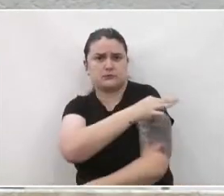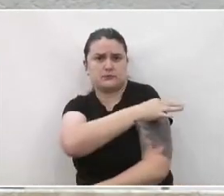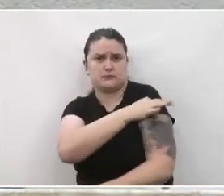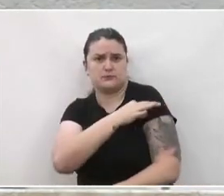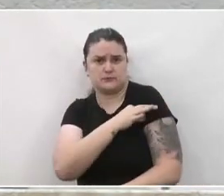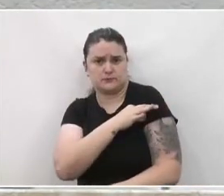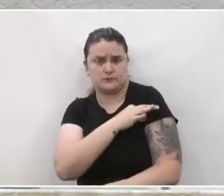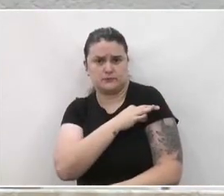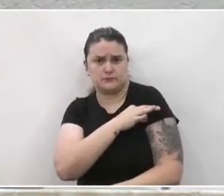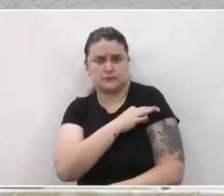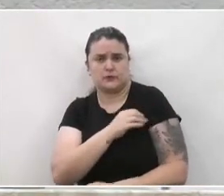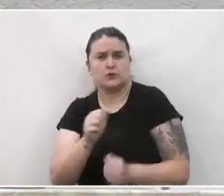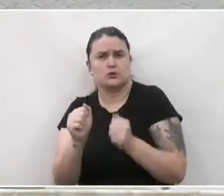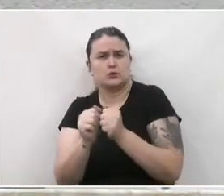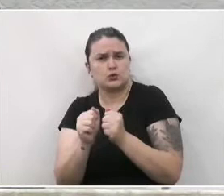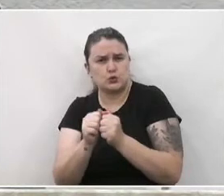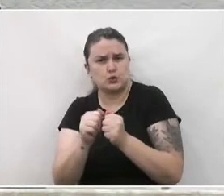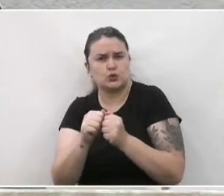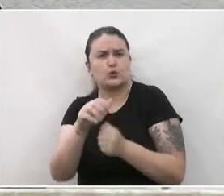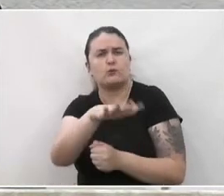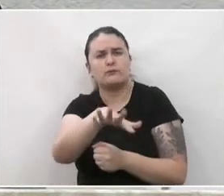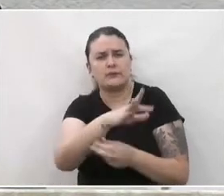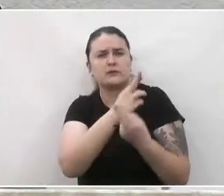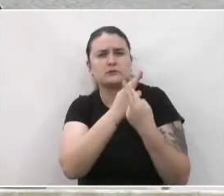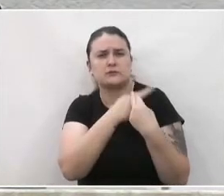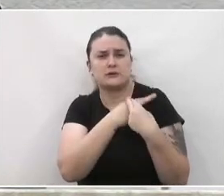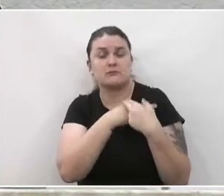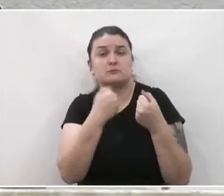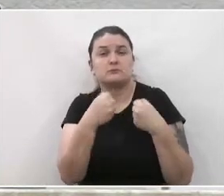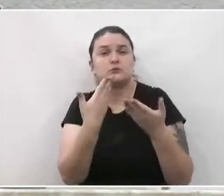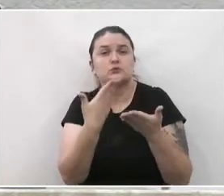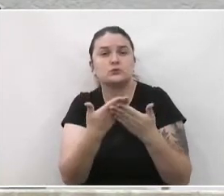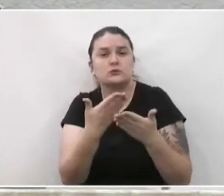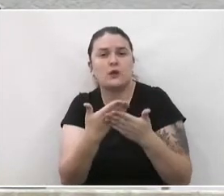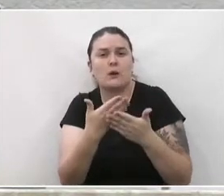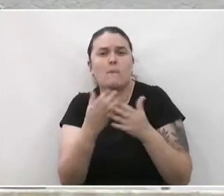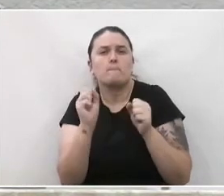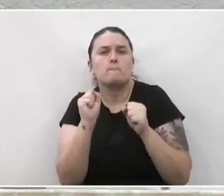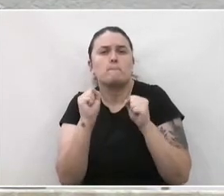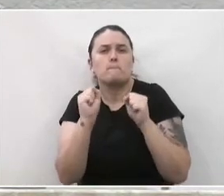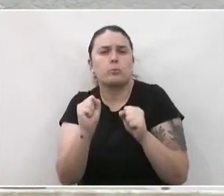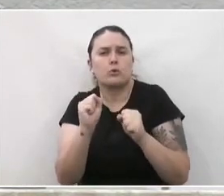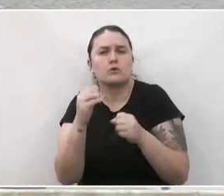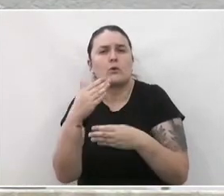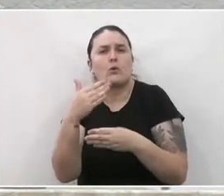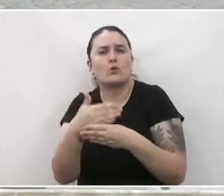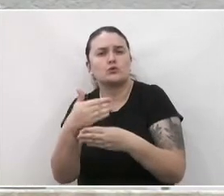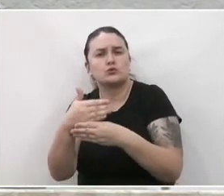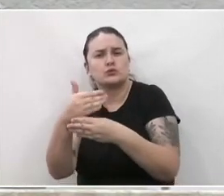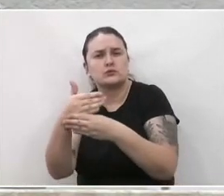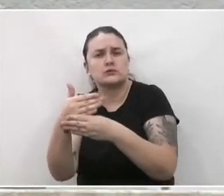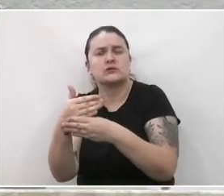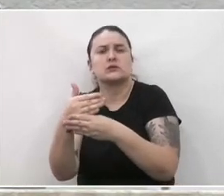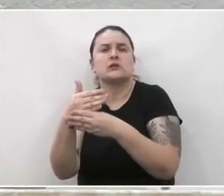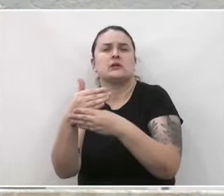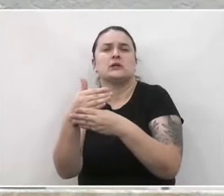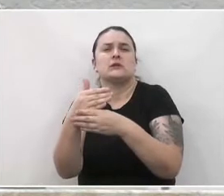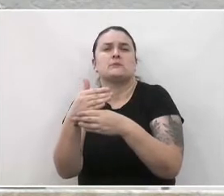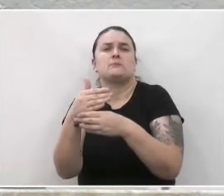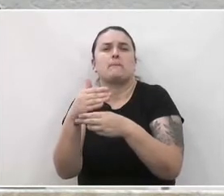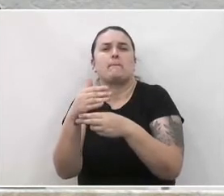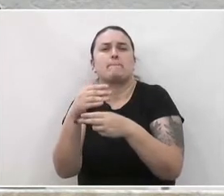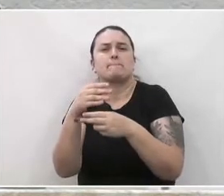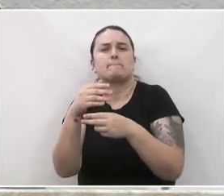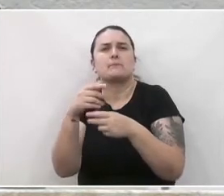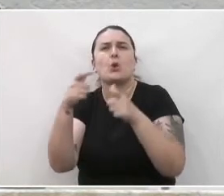que, conjunto com os setores competentes, estudem a viabilidade da construção de balanços infinitos nos